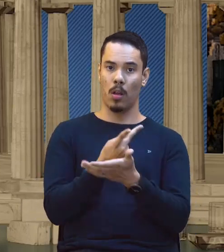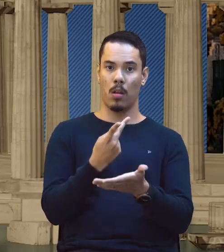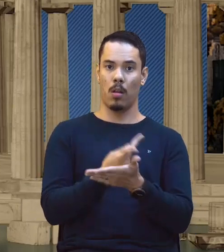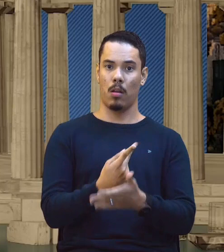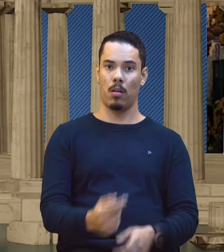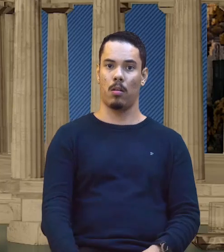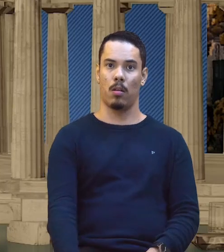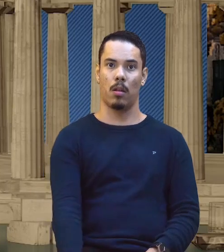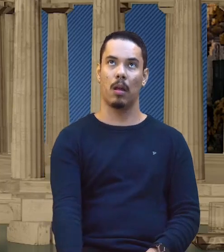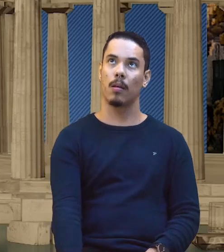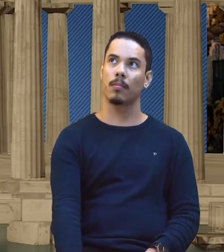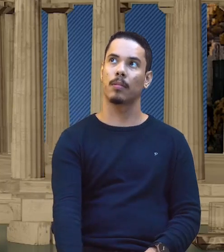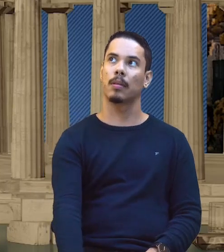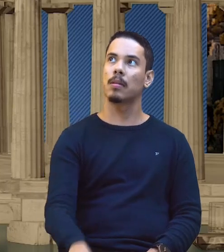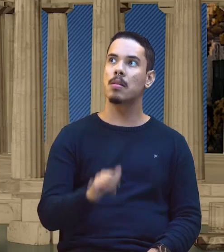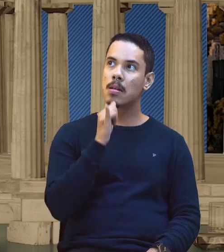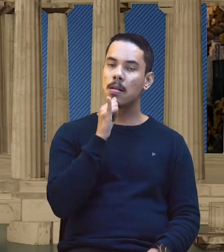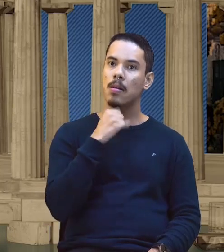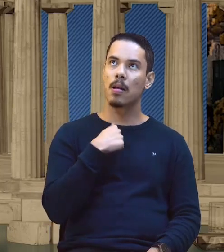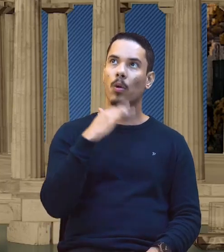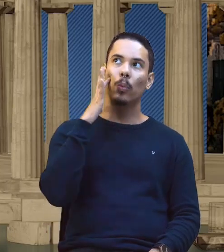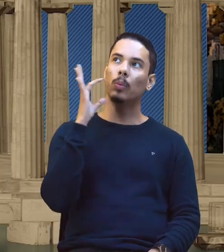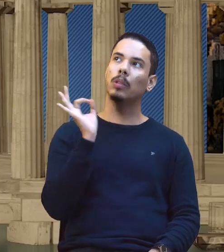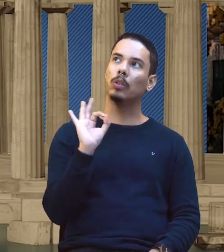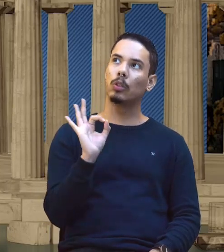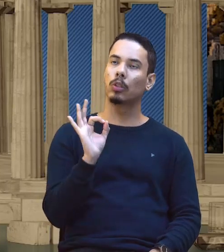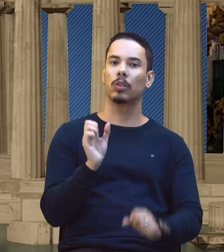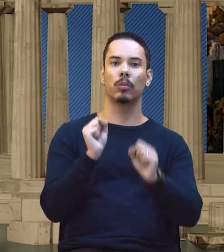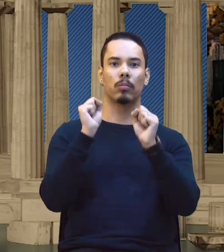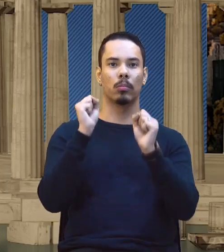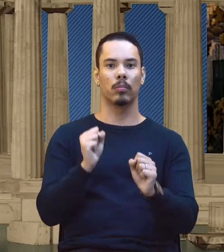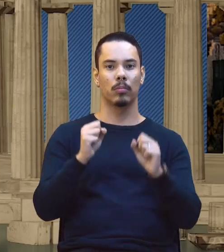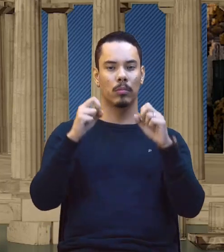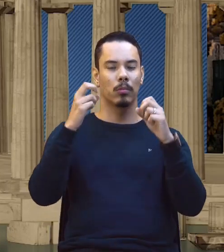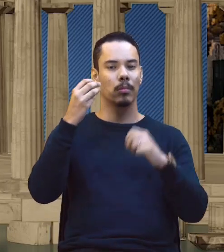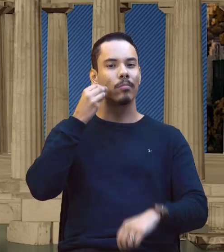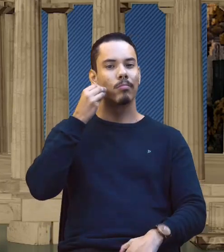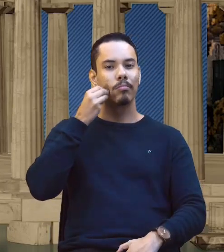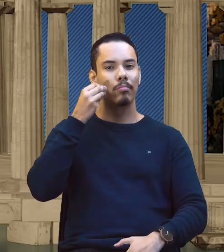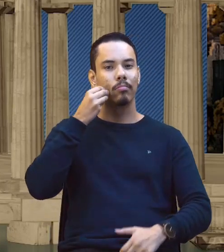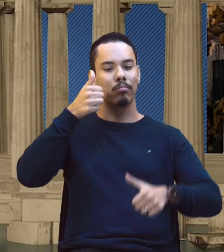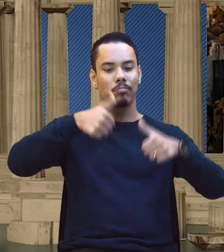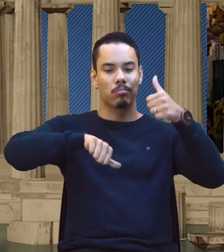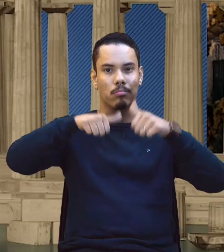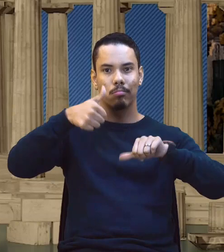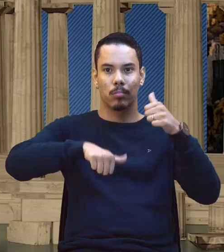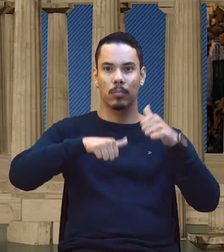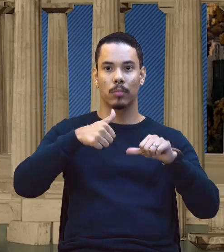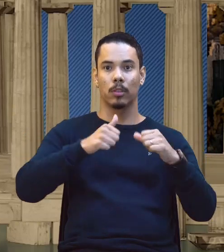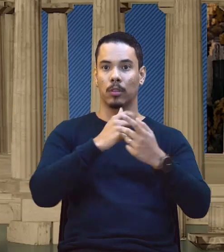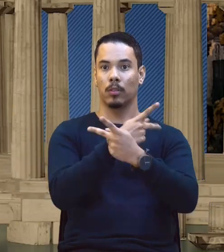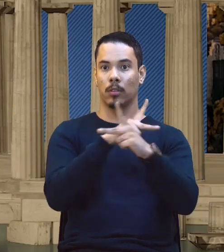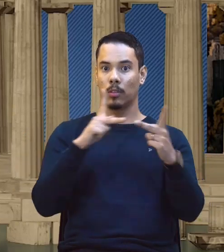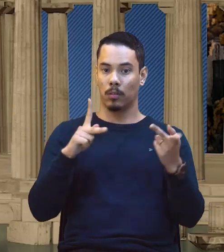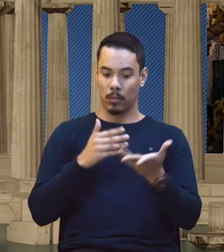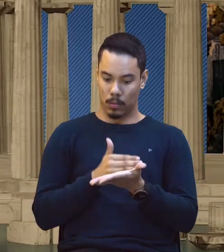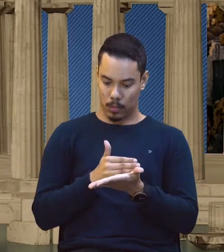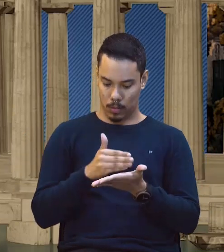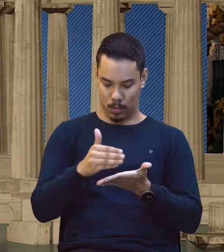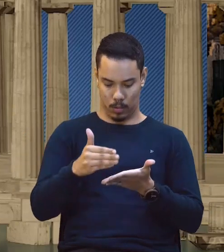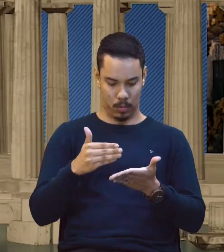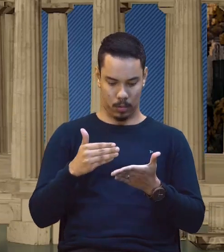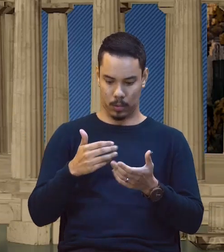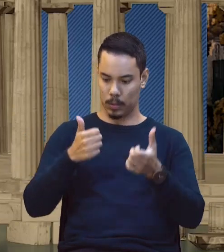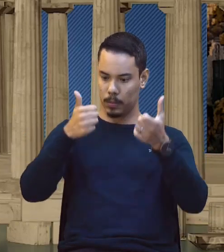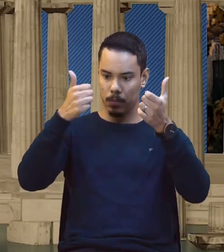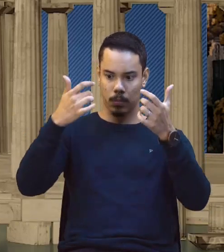eu não entendi muito bem essa questão. Vamos tentar analisá-la para que você, a partir das